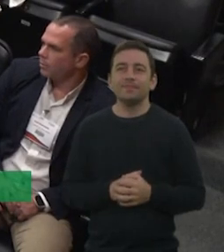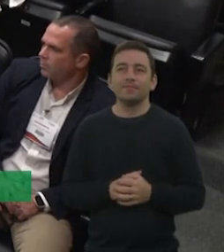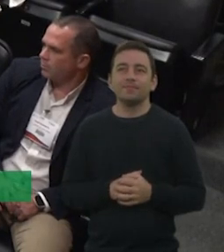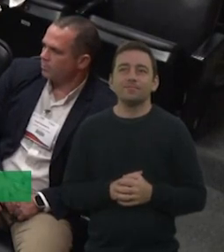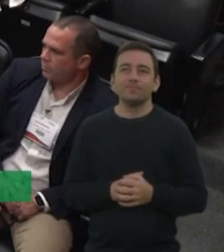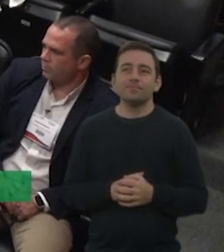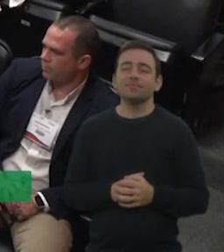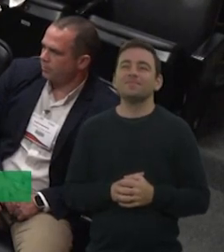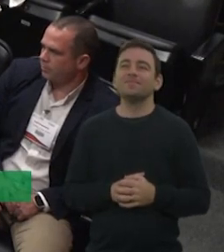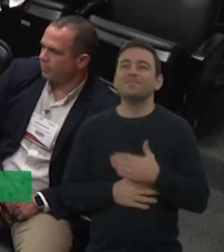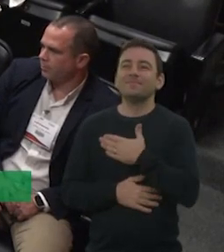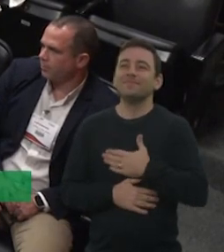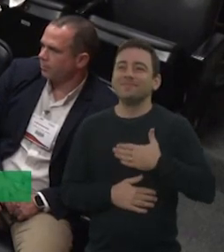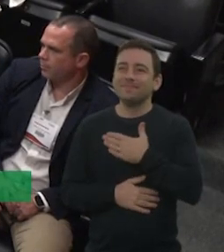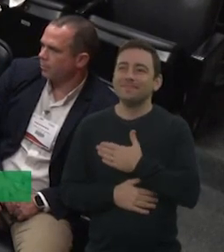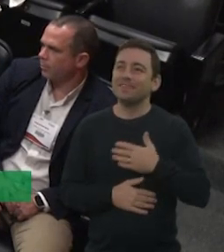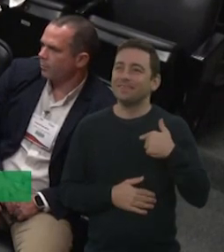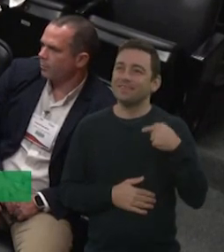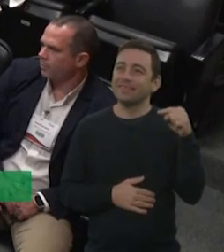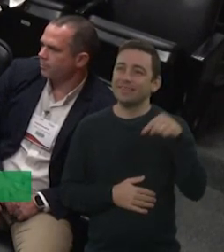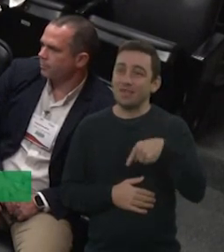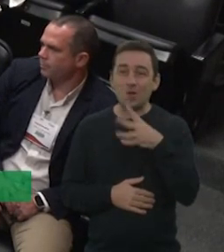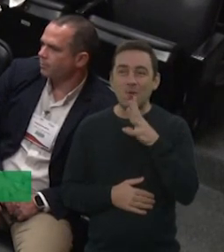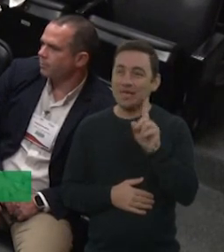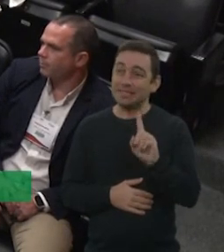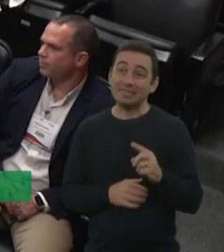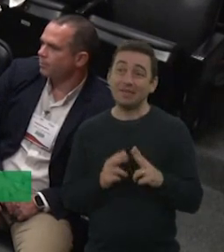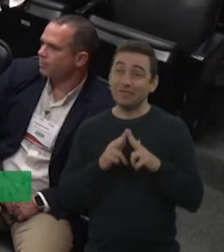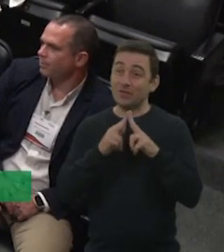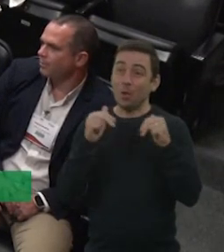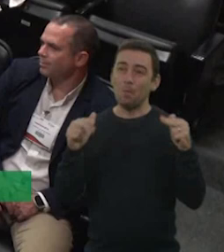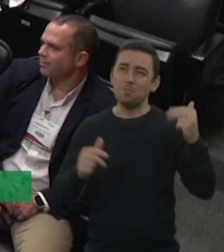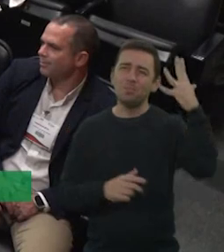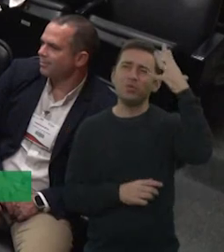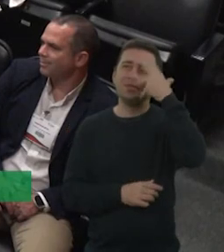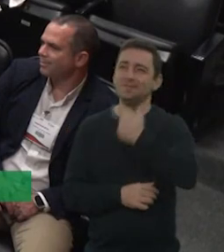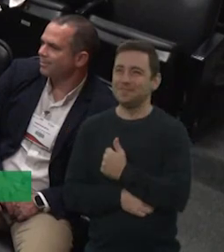Muito prazer em estar aqui. Não conhecia Florianópolis, linda cidade.